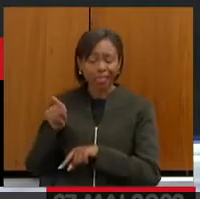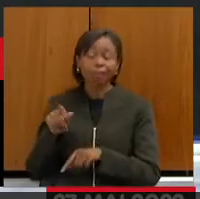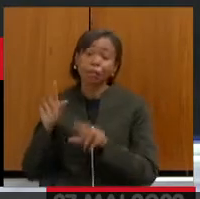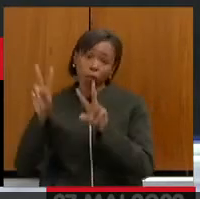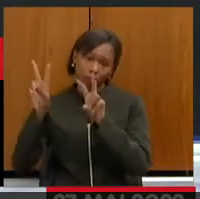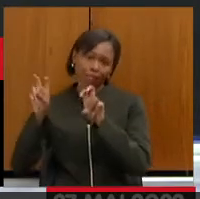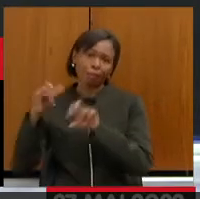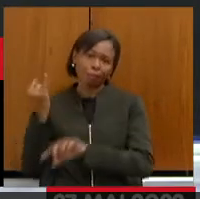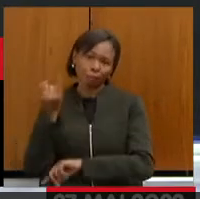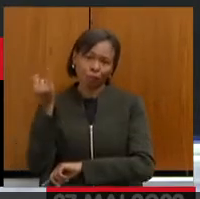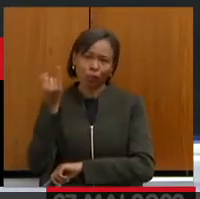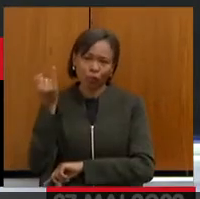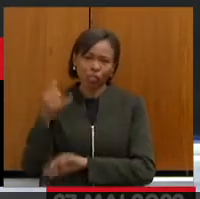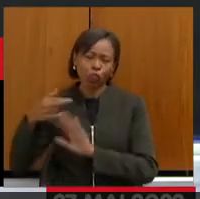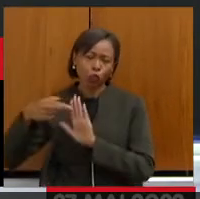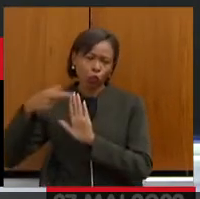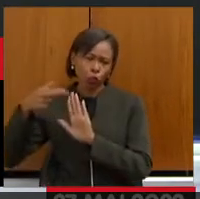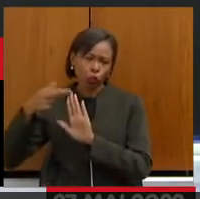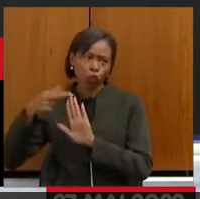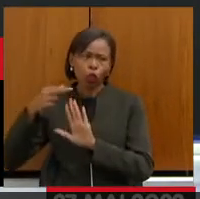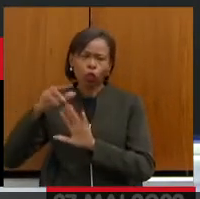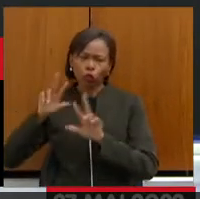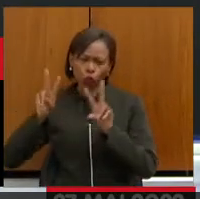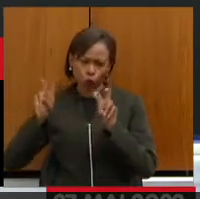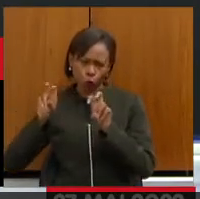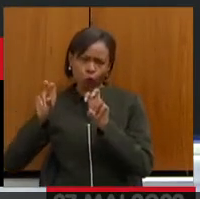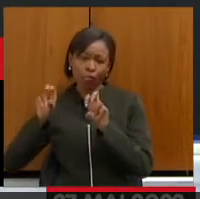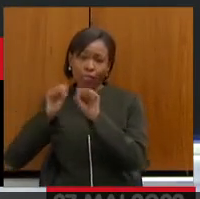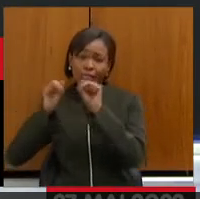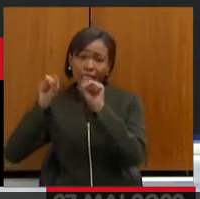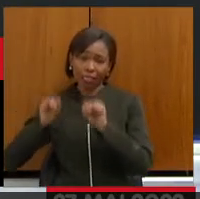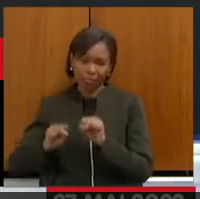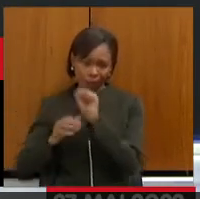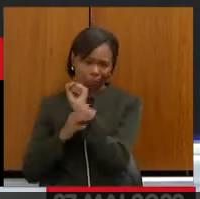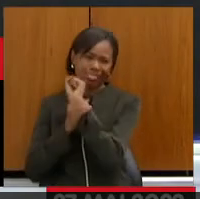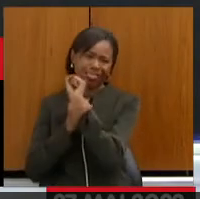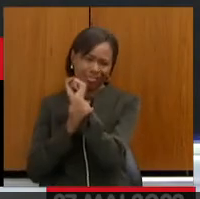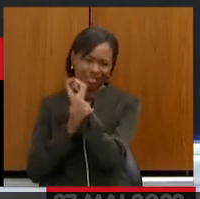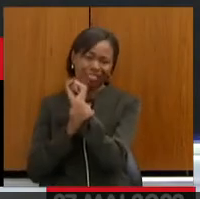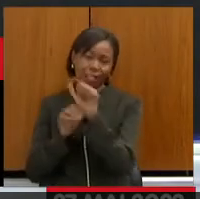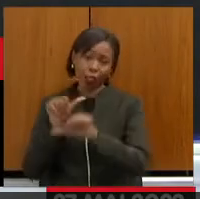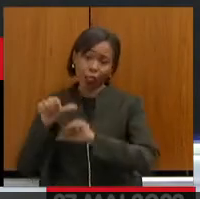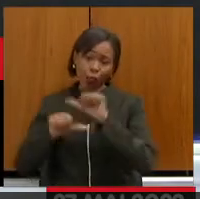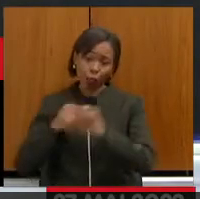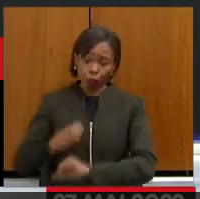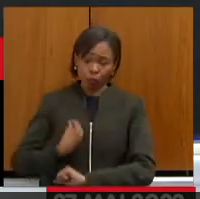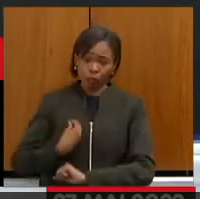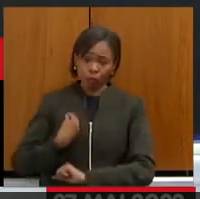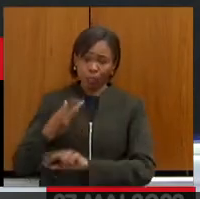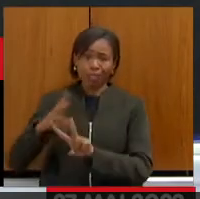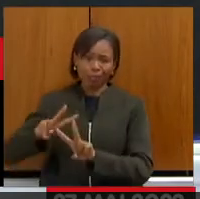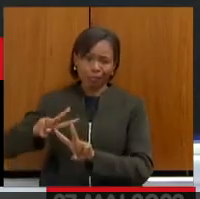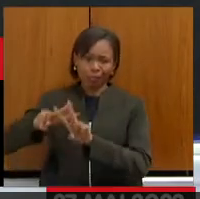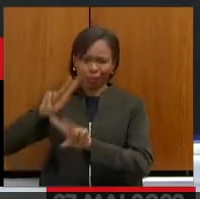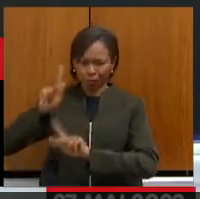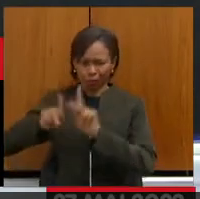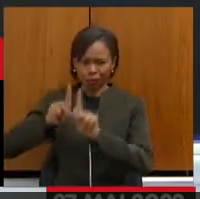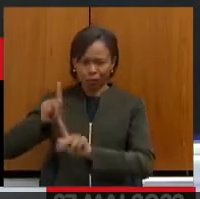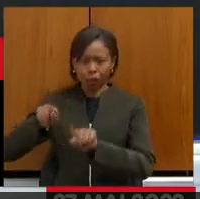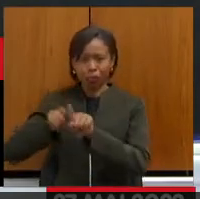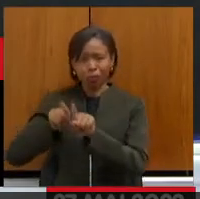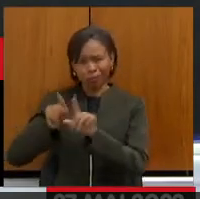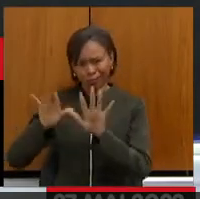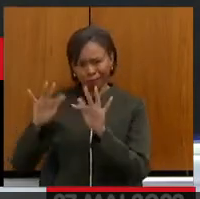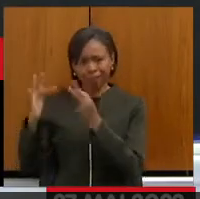importante né de uma resolução do sistema de segurança que altera a vida não só dos que estão privados de liberdade mas principalmente